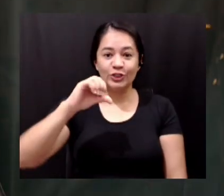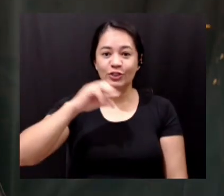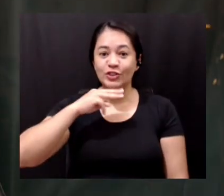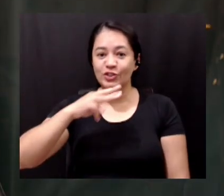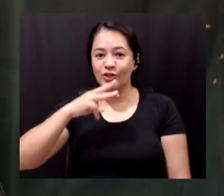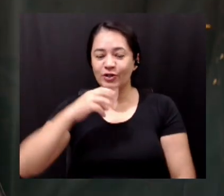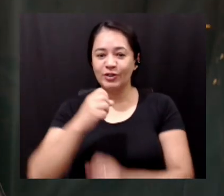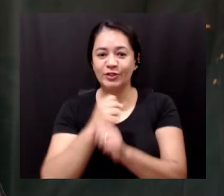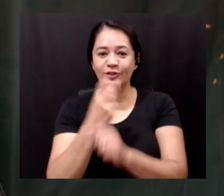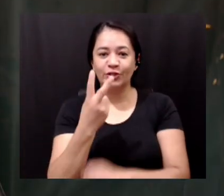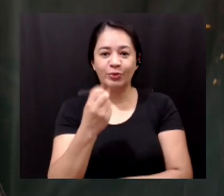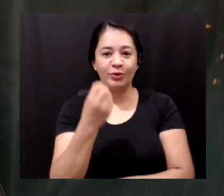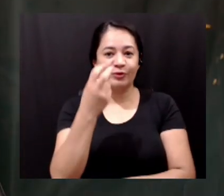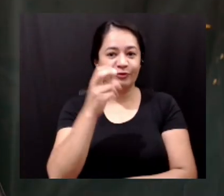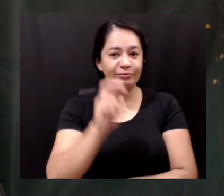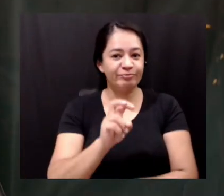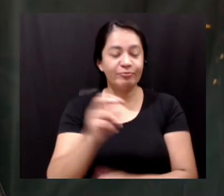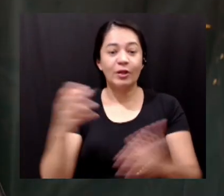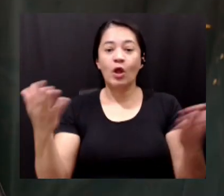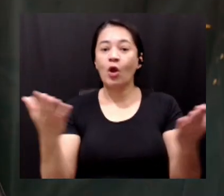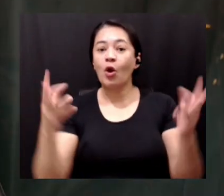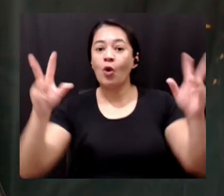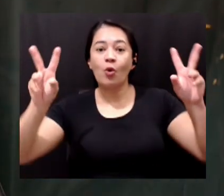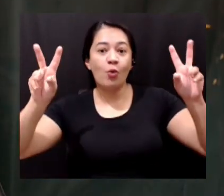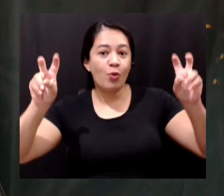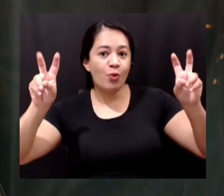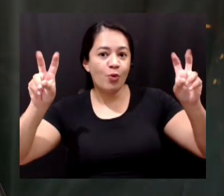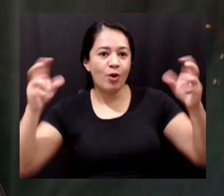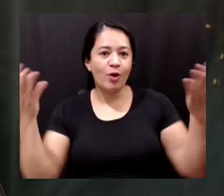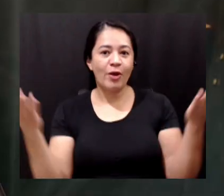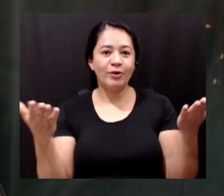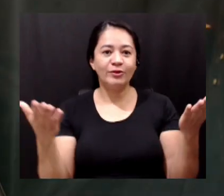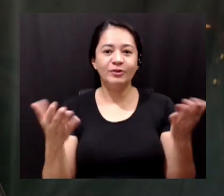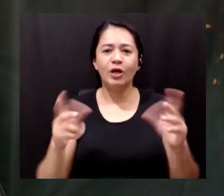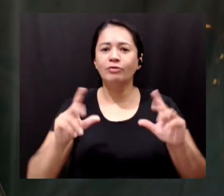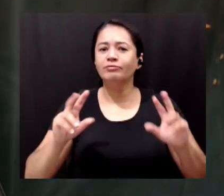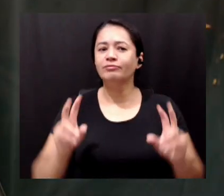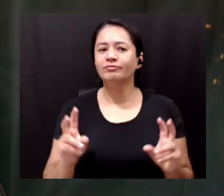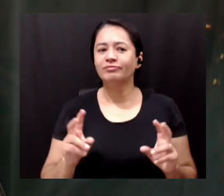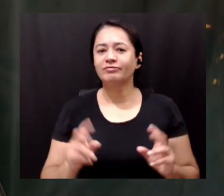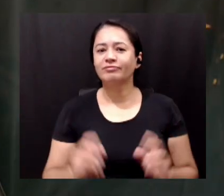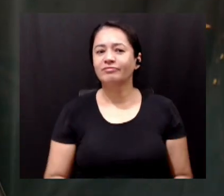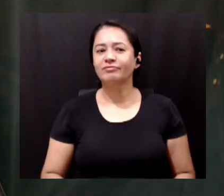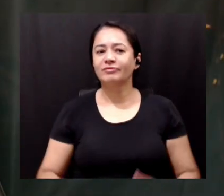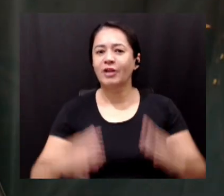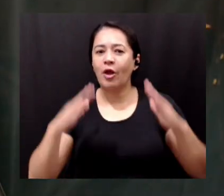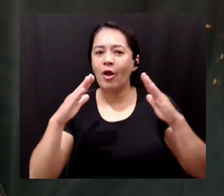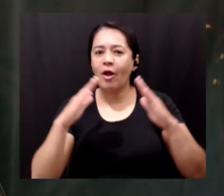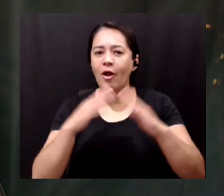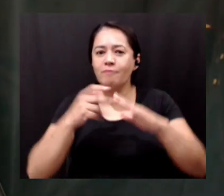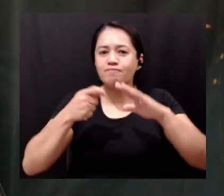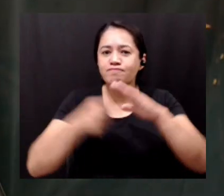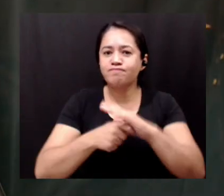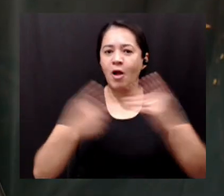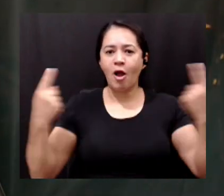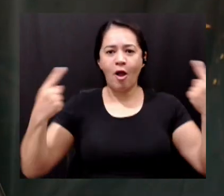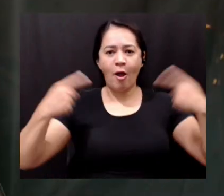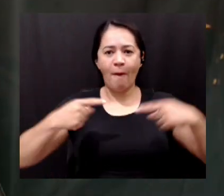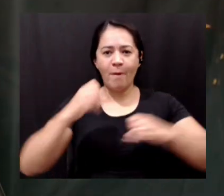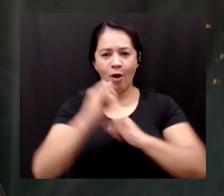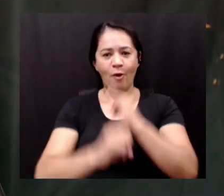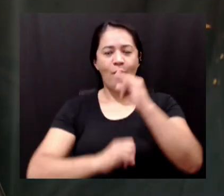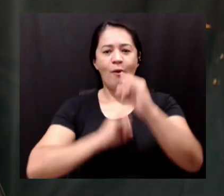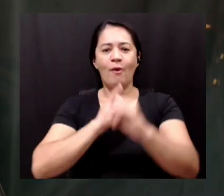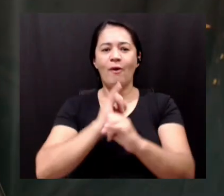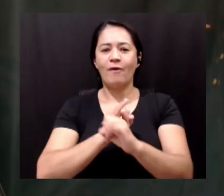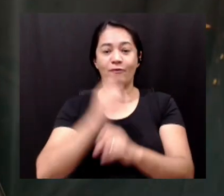2025. O tema do nosso Estúdio Câmara é sobre as casas de apostas online, as famosas